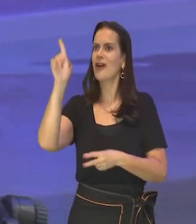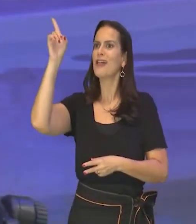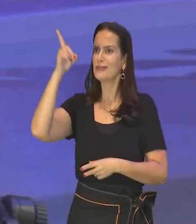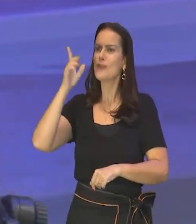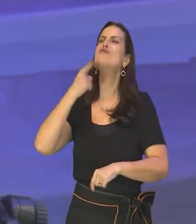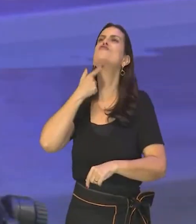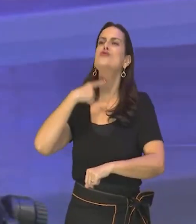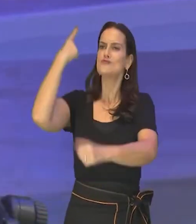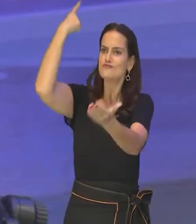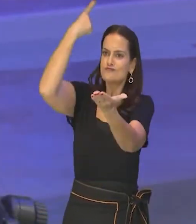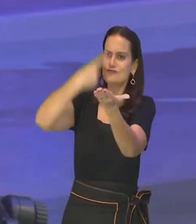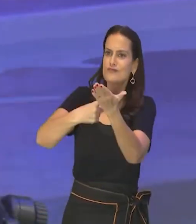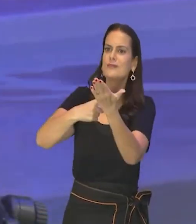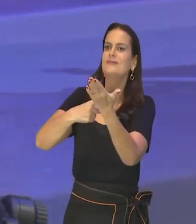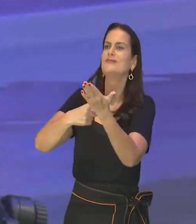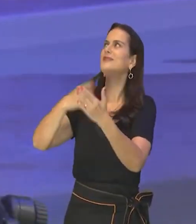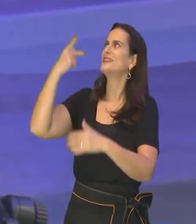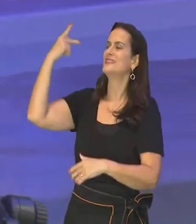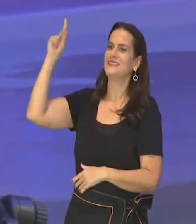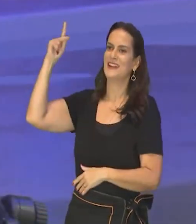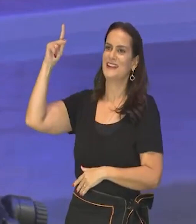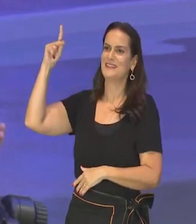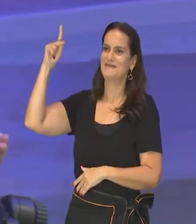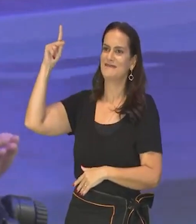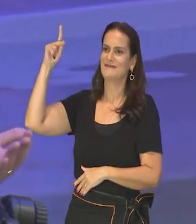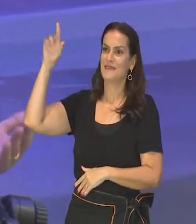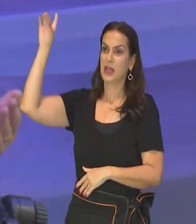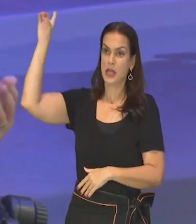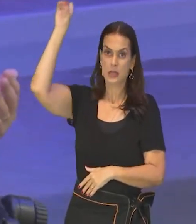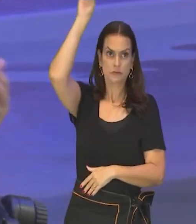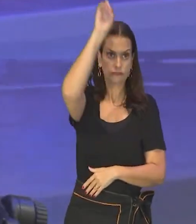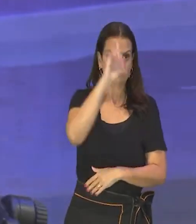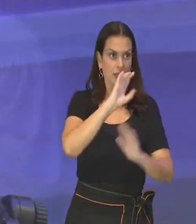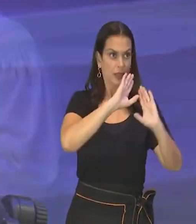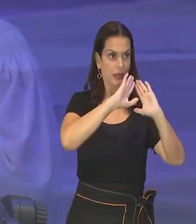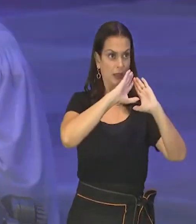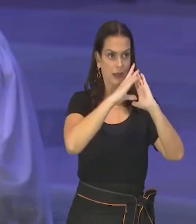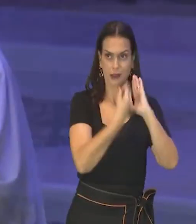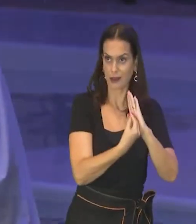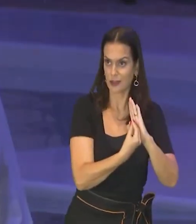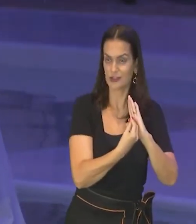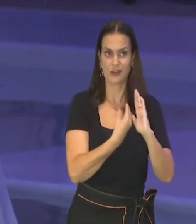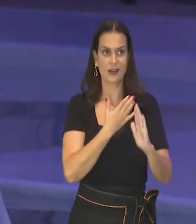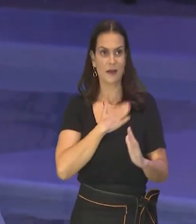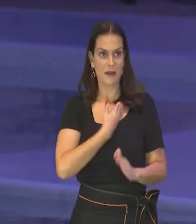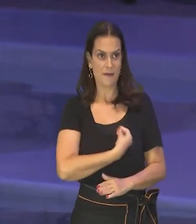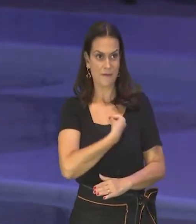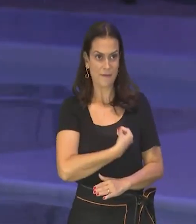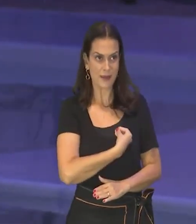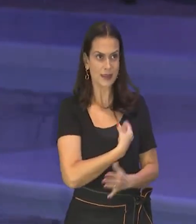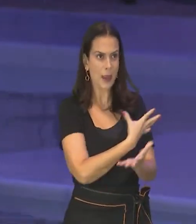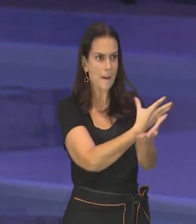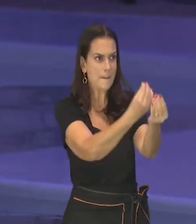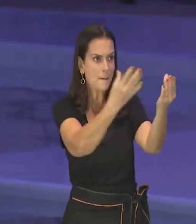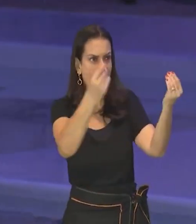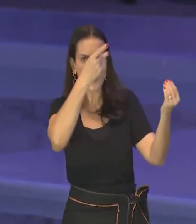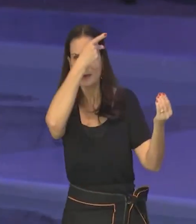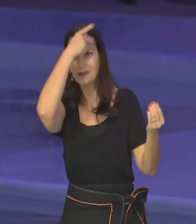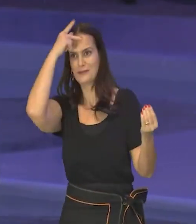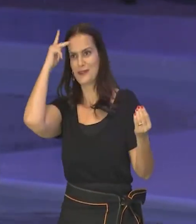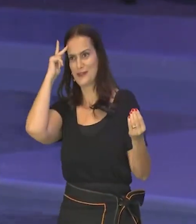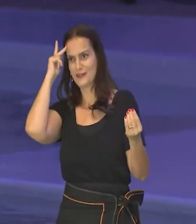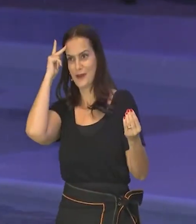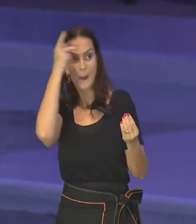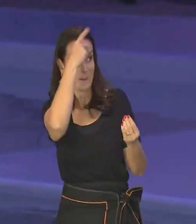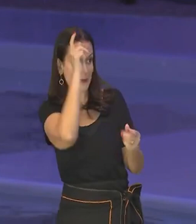do Senhor, movimento de Deus na igreja, na minha vida, na vida de muitos, na vida dos